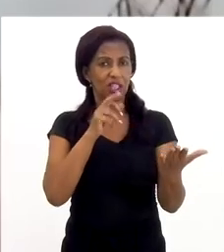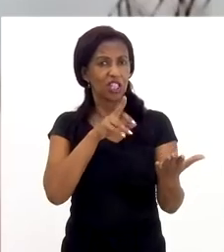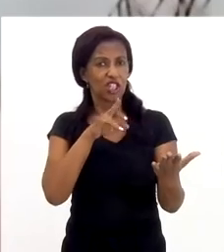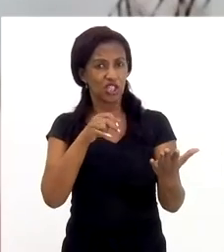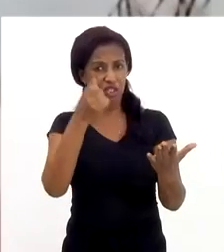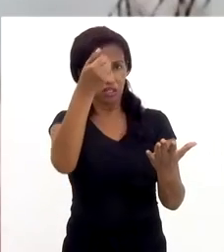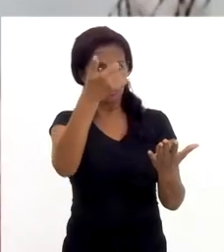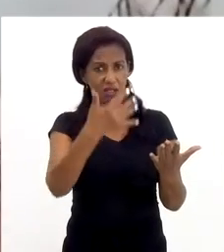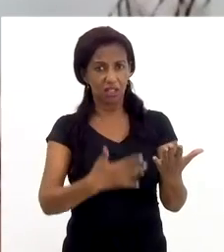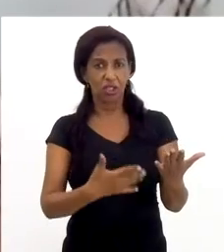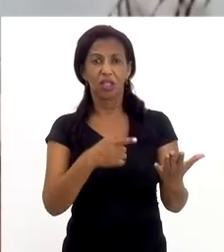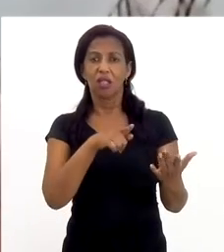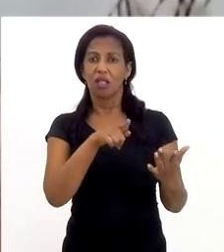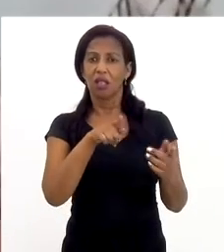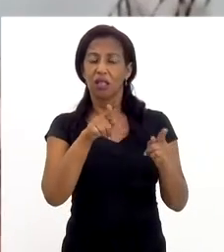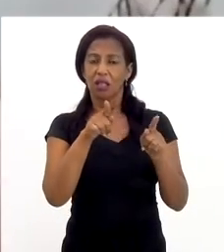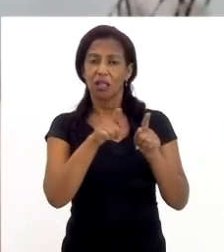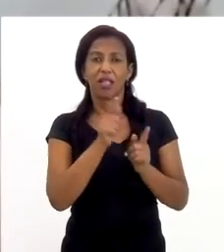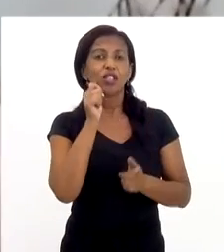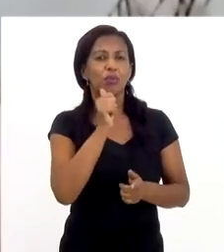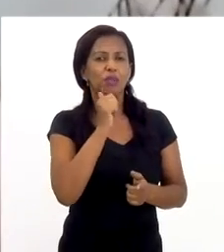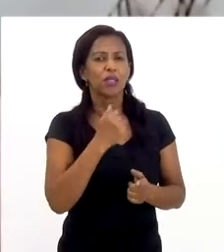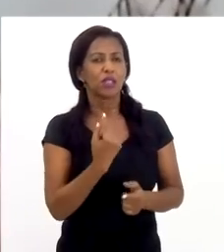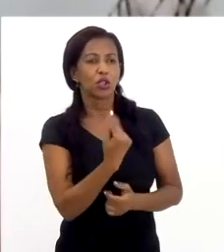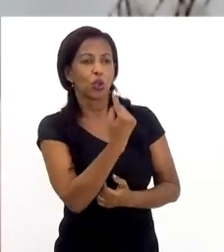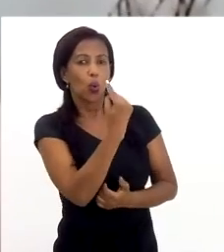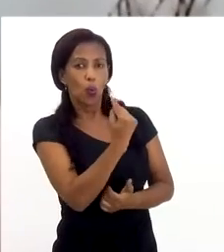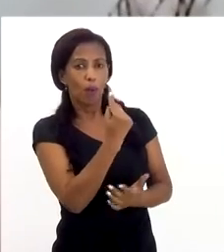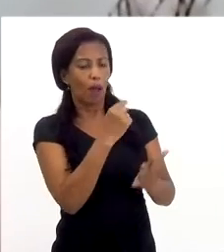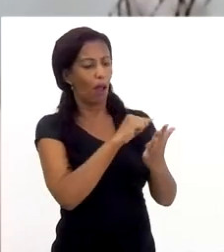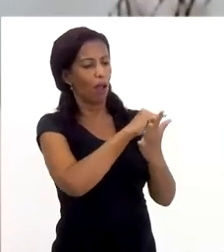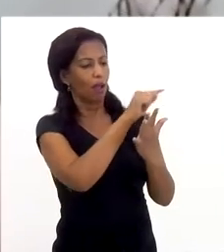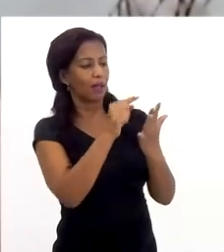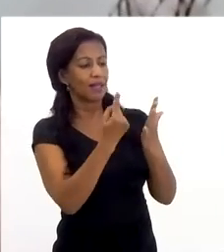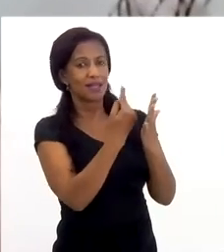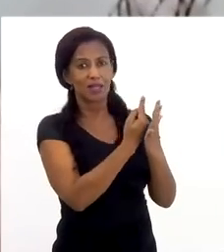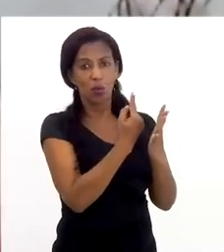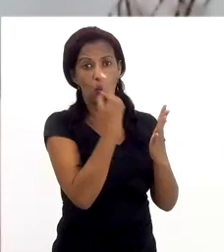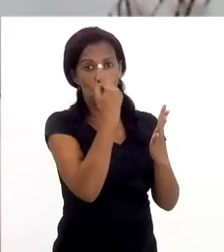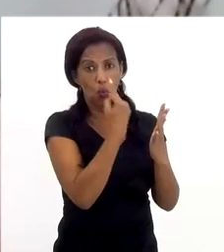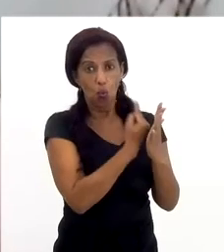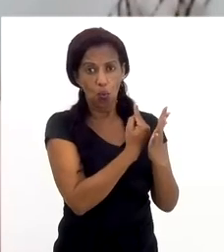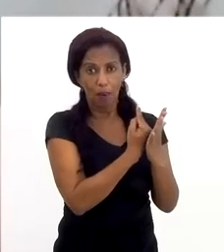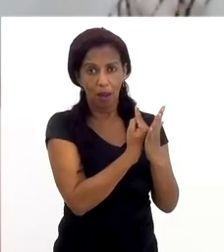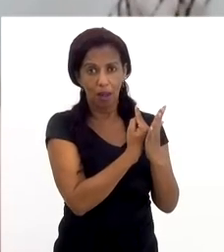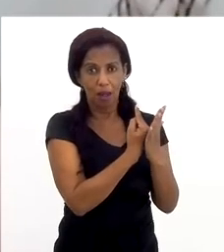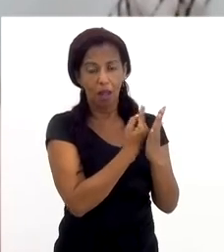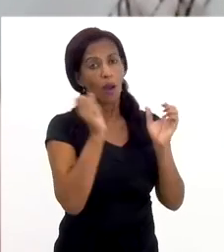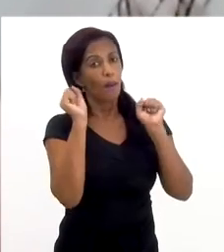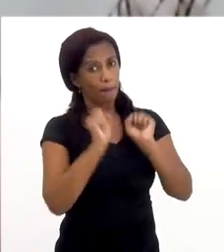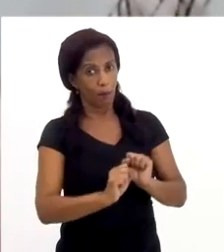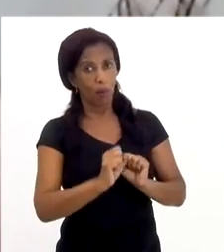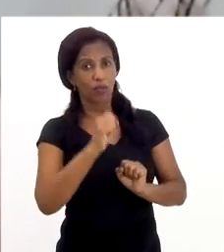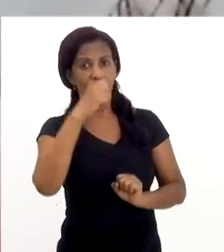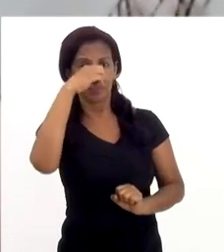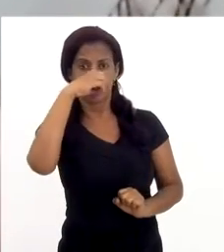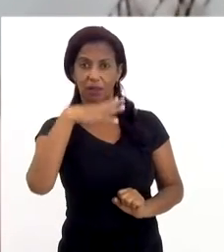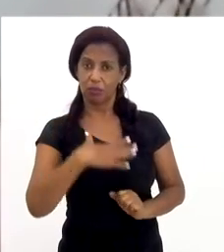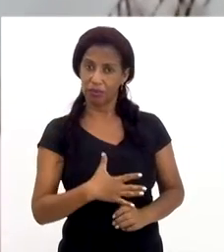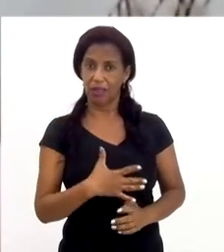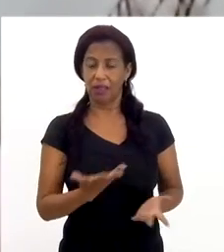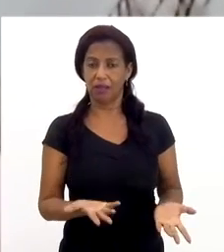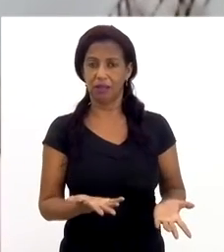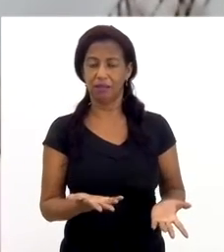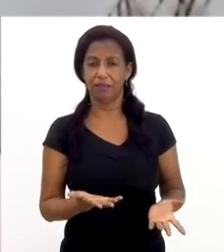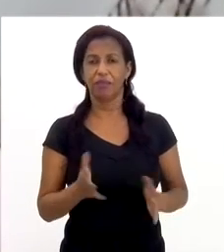Cristiane citou é dos das meninas né um a cada menina uma cada cinco meninas pode